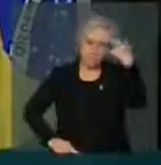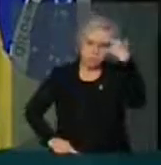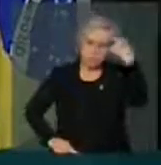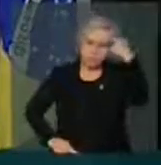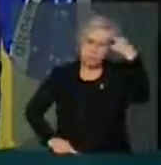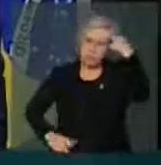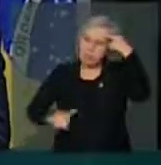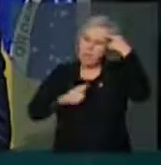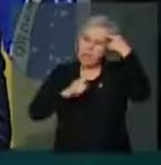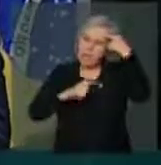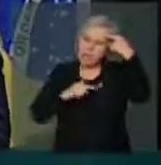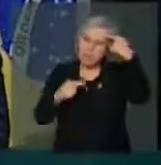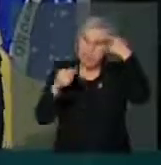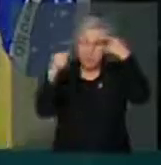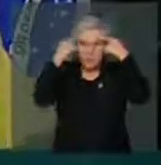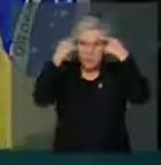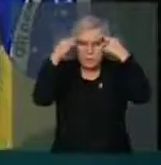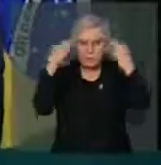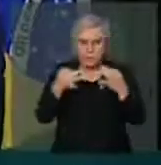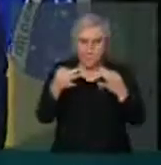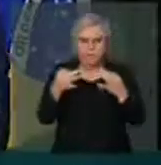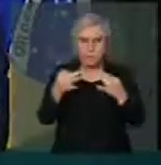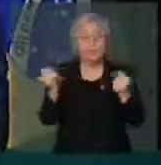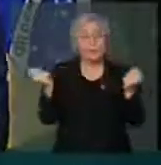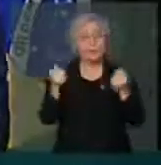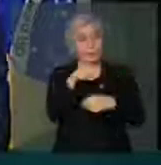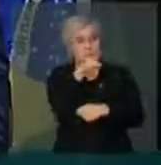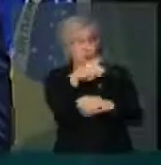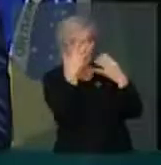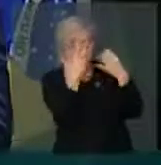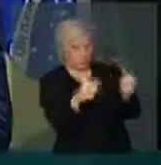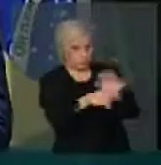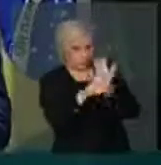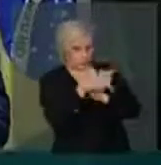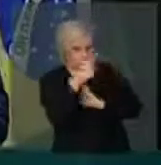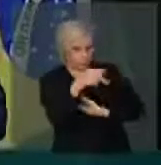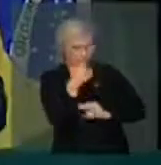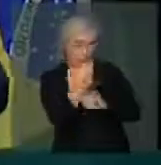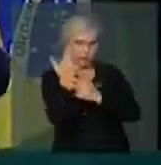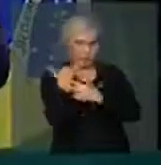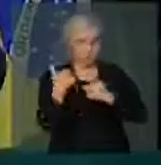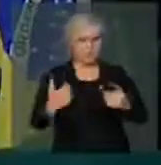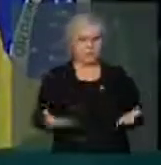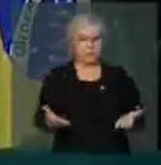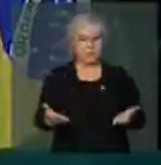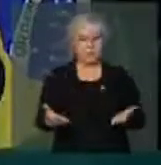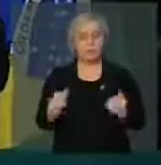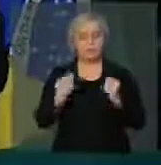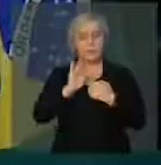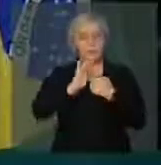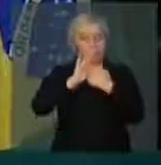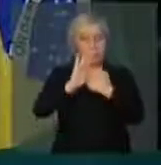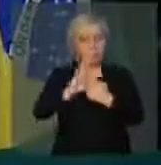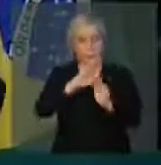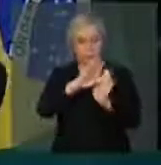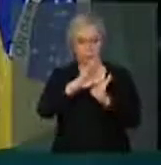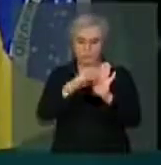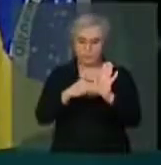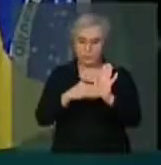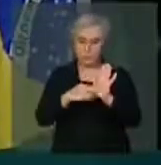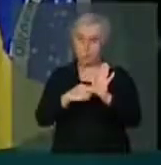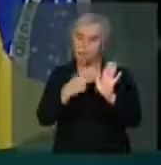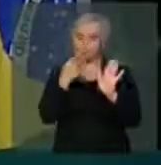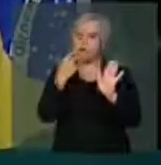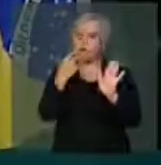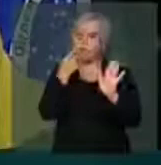que a presidente da República assuma a sua responsabilidade e apresente uma emenda